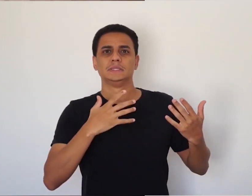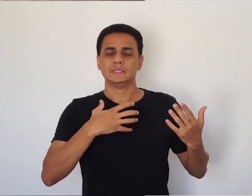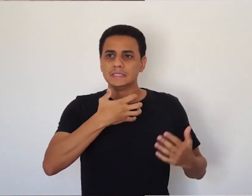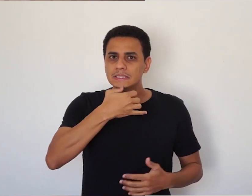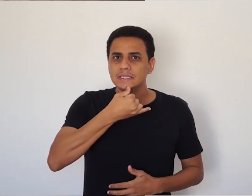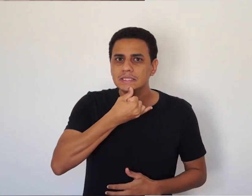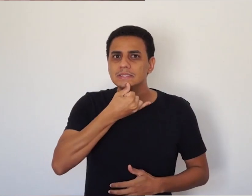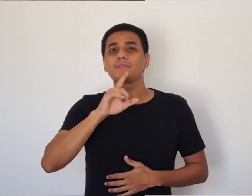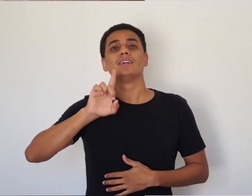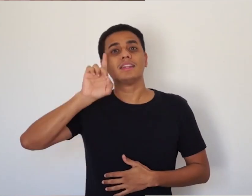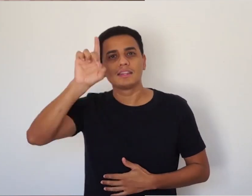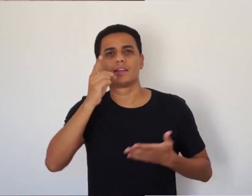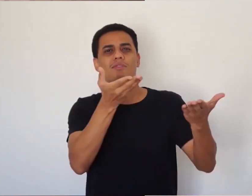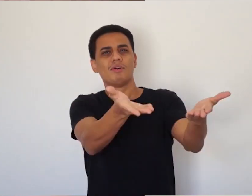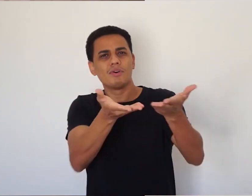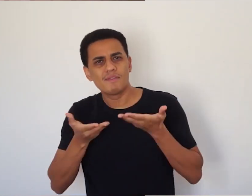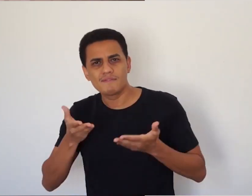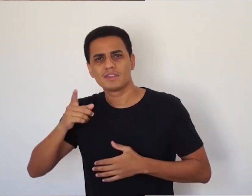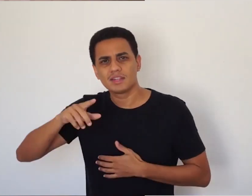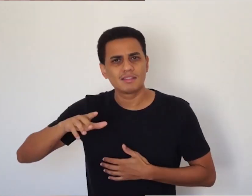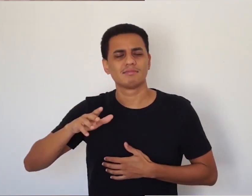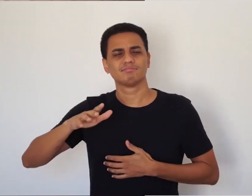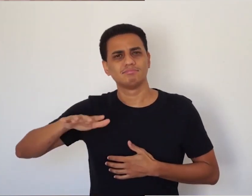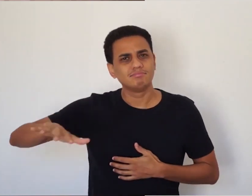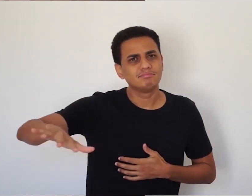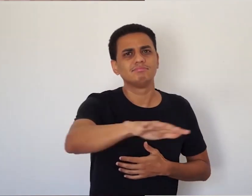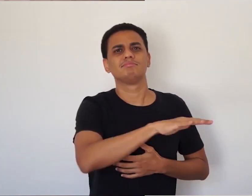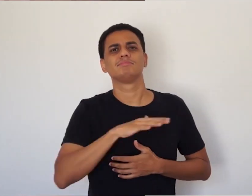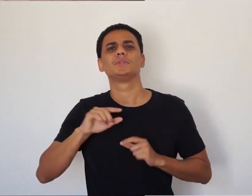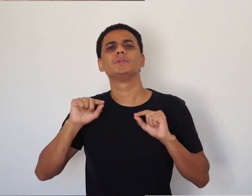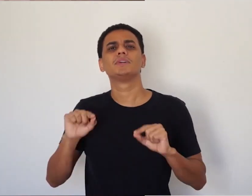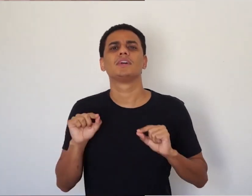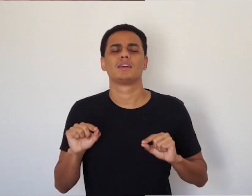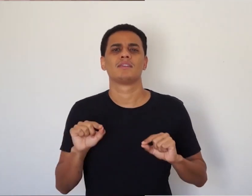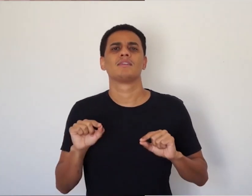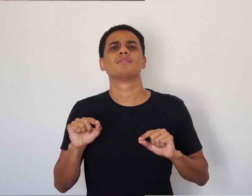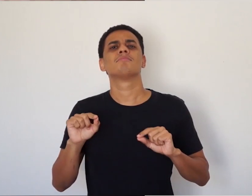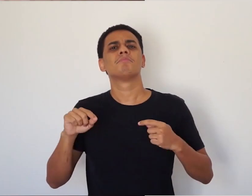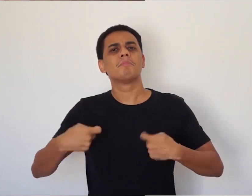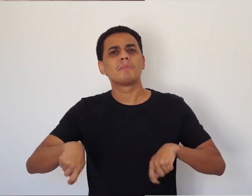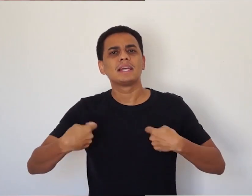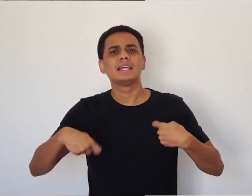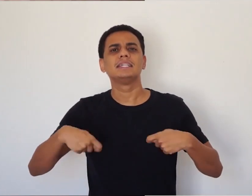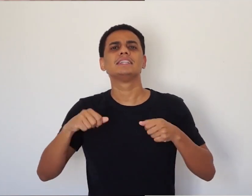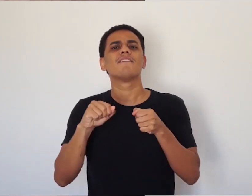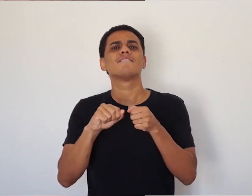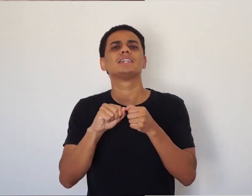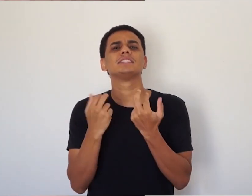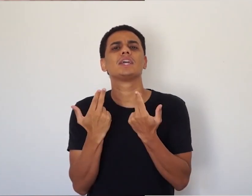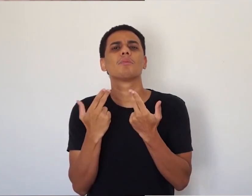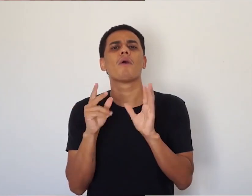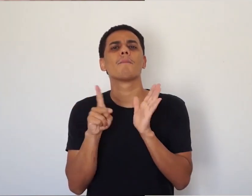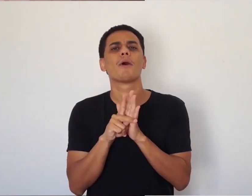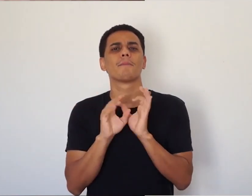um convite. E Deus faz um convite ao seu povo, à nação de Israel, a fim de realizar